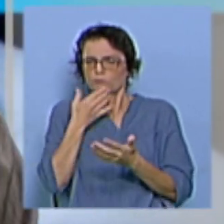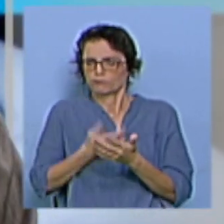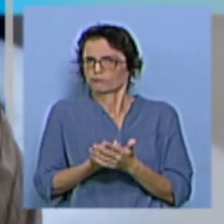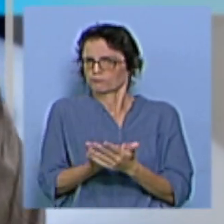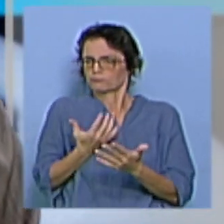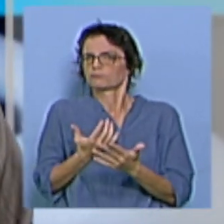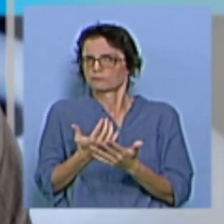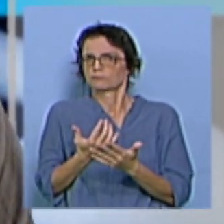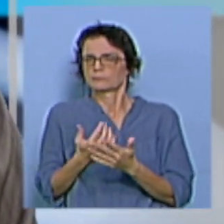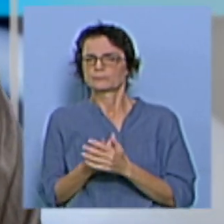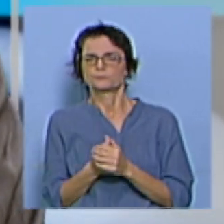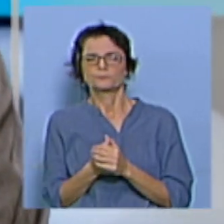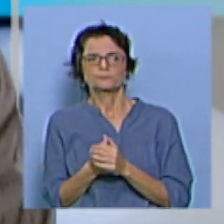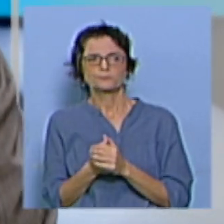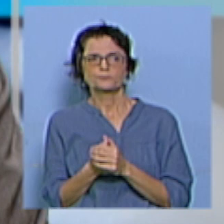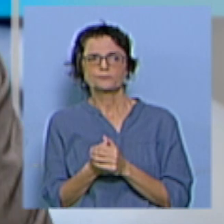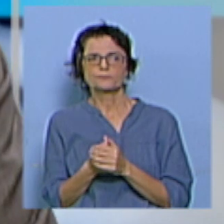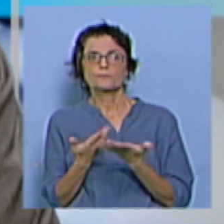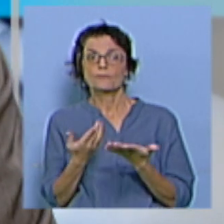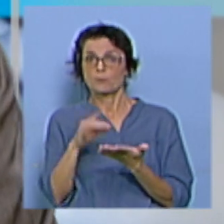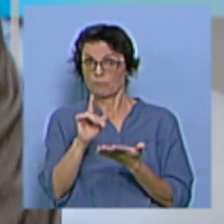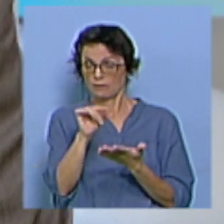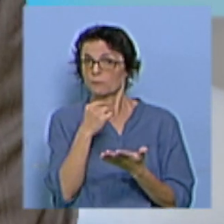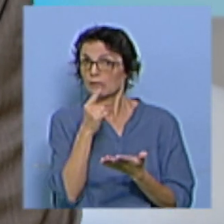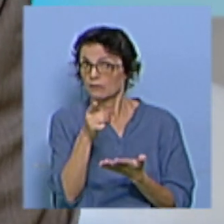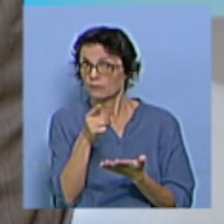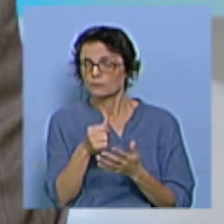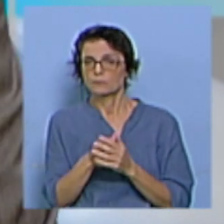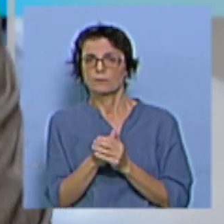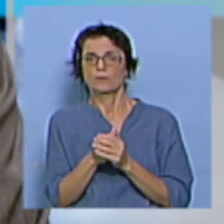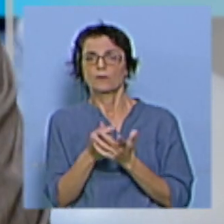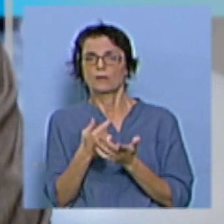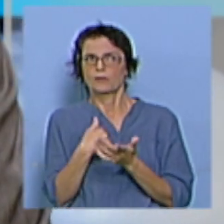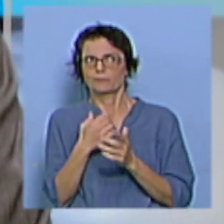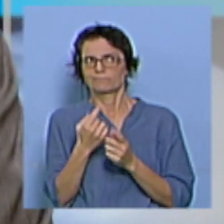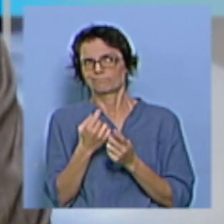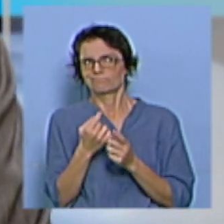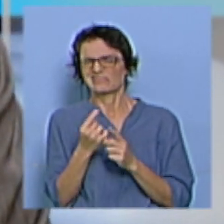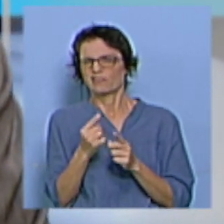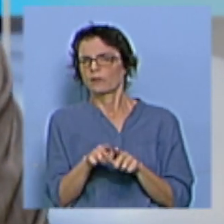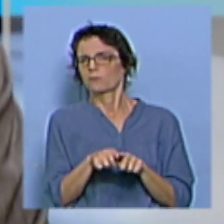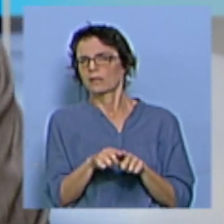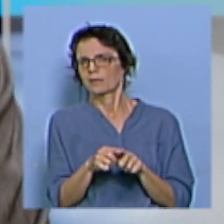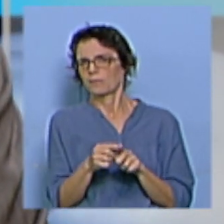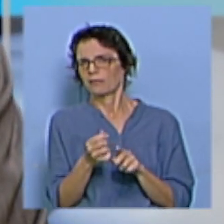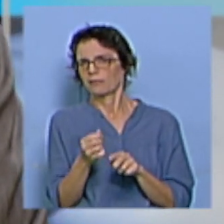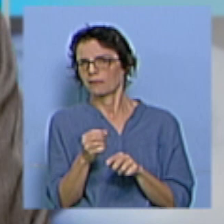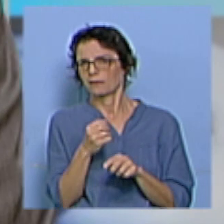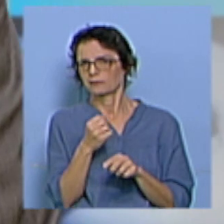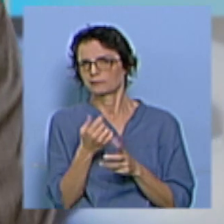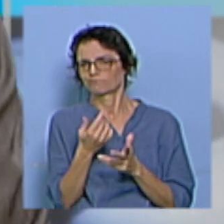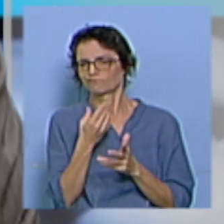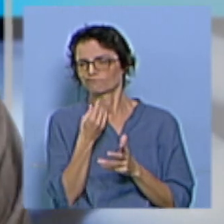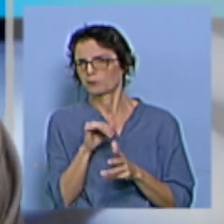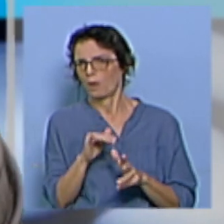têm, infelizmente, mas eu quero dizer uma outra coisa que sei que politicamente é muito incorreta aquilo que eu vou dizer, mas eu não posso